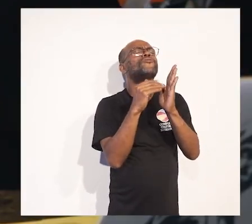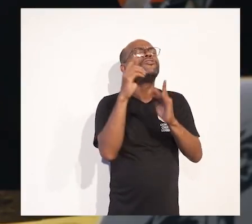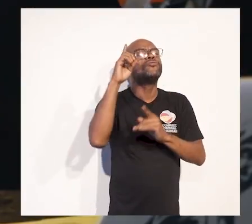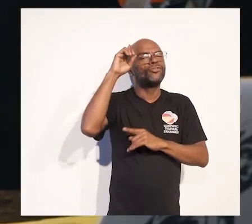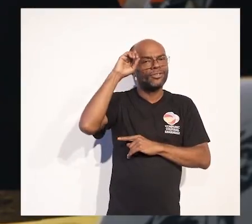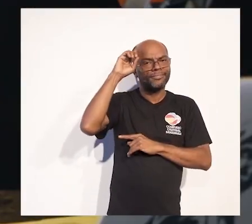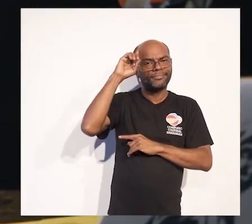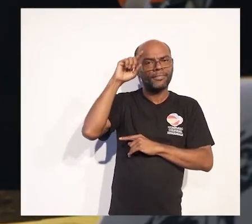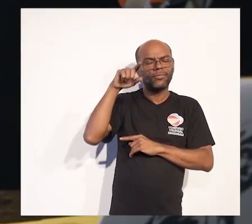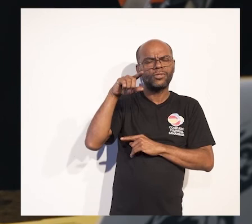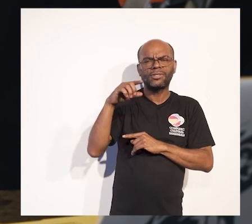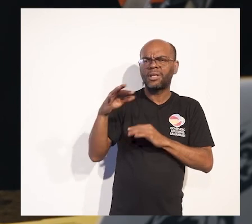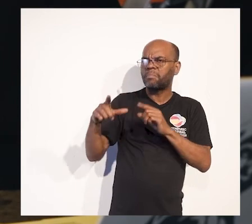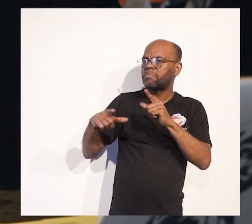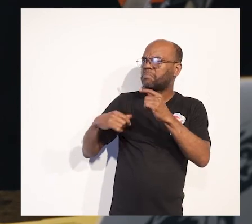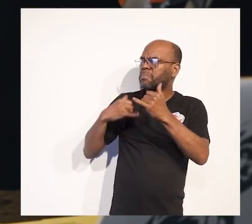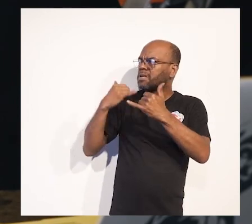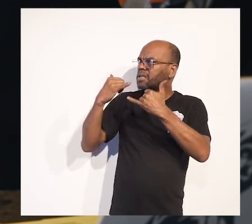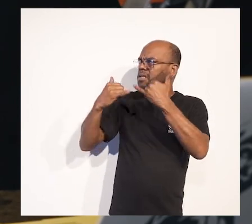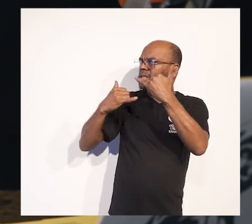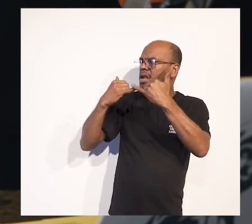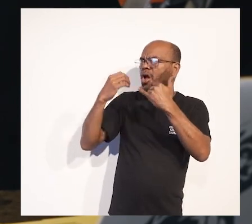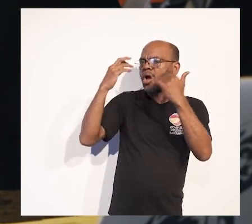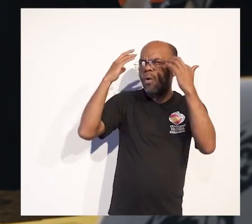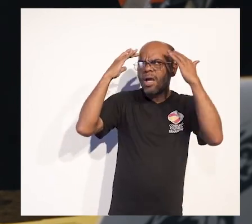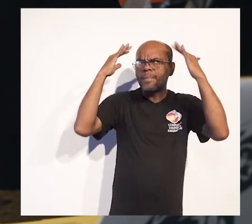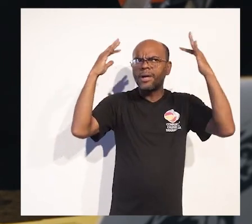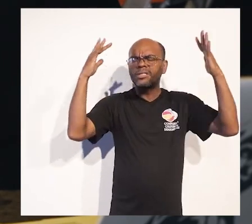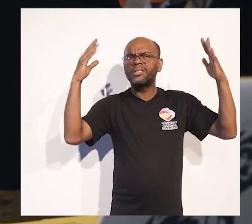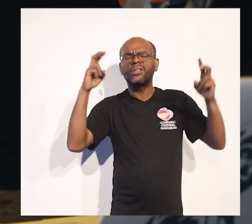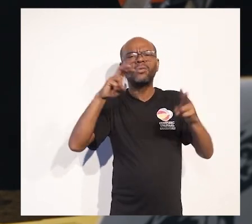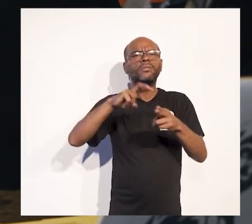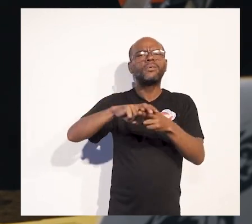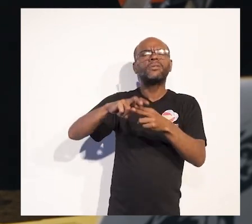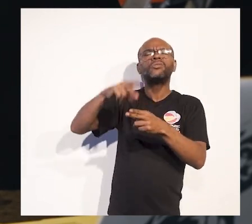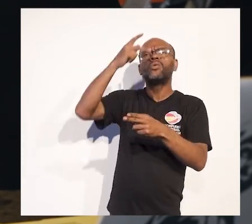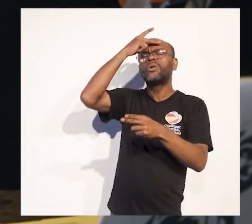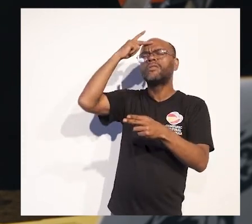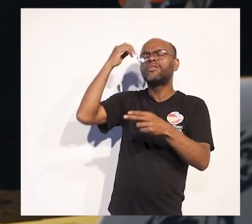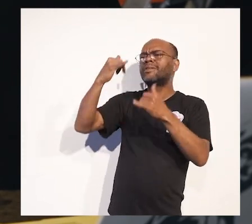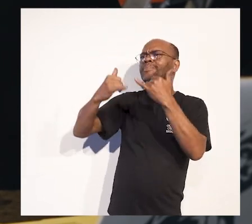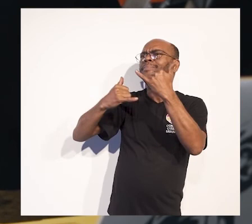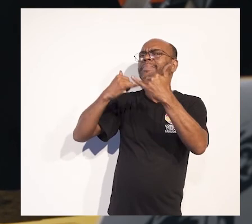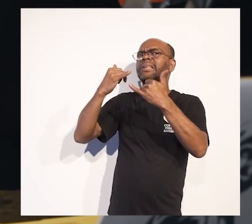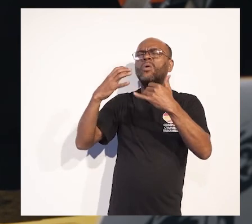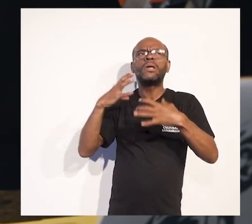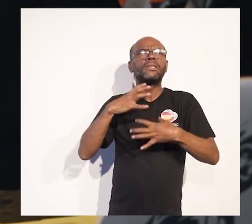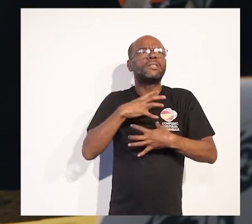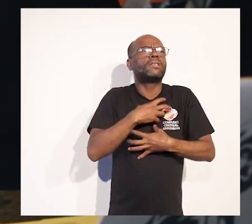assim, você brinca com o imaginário da plateia. Você brinca com a